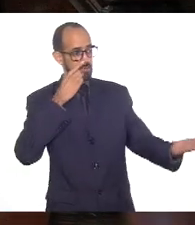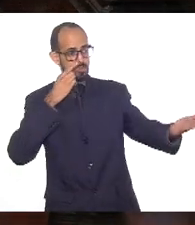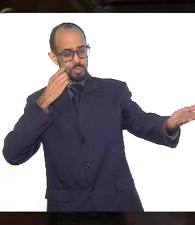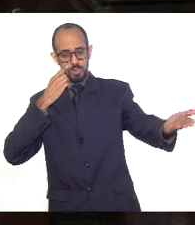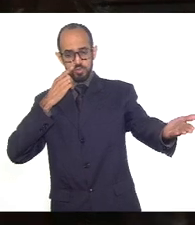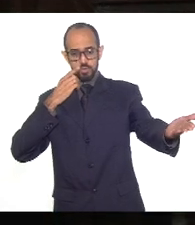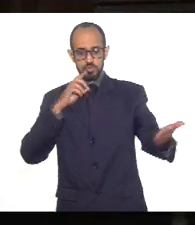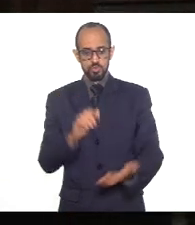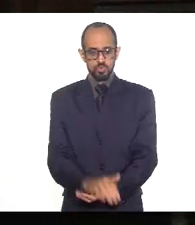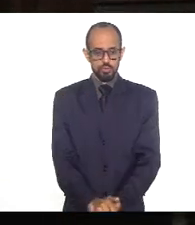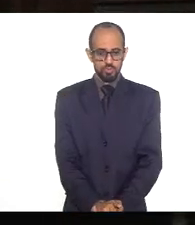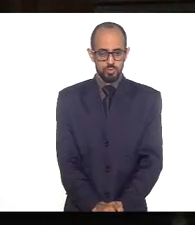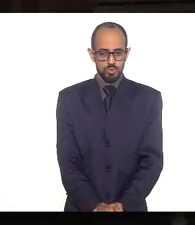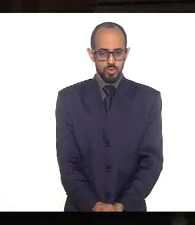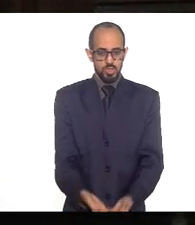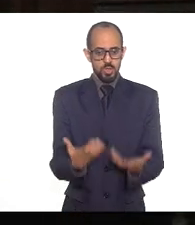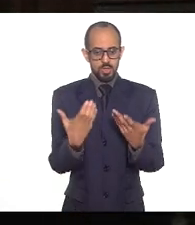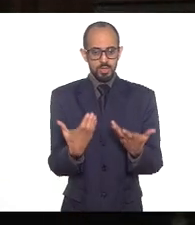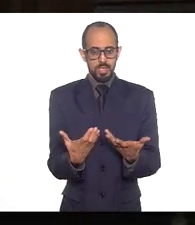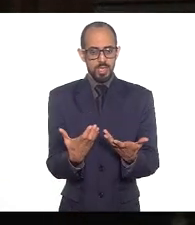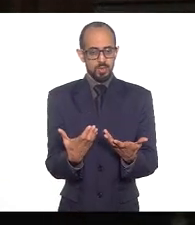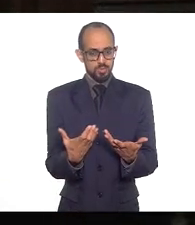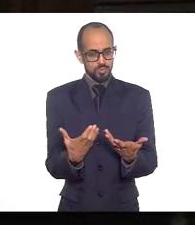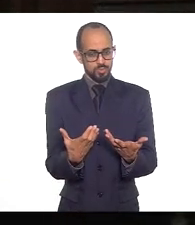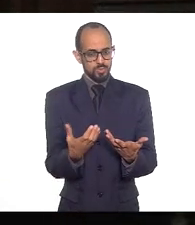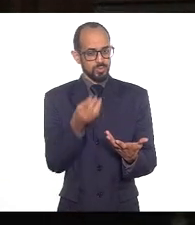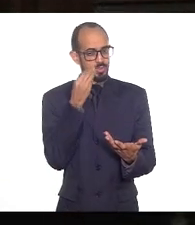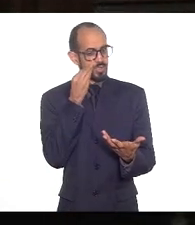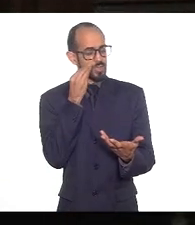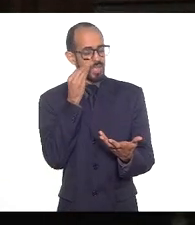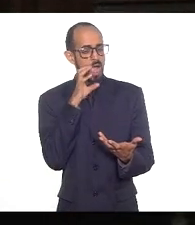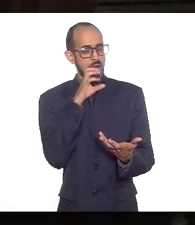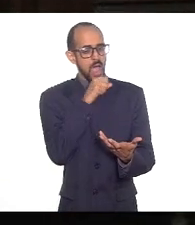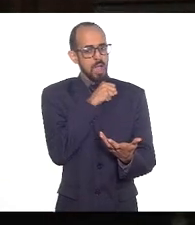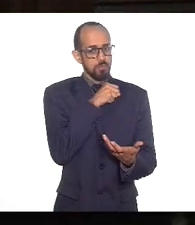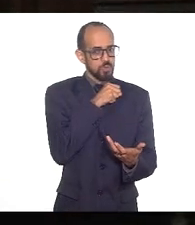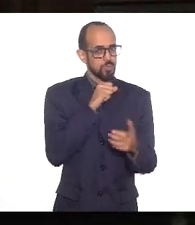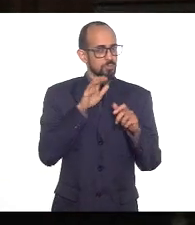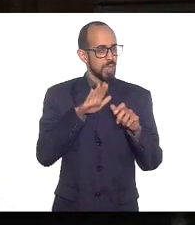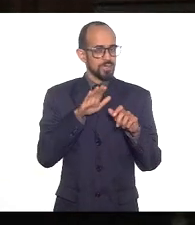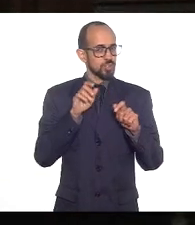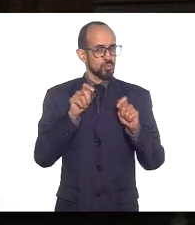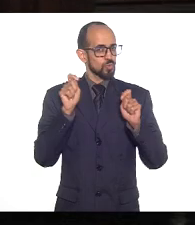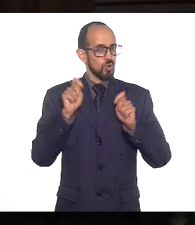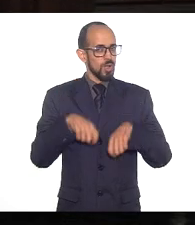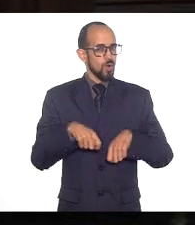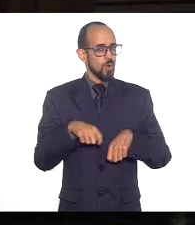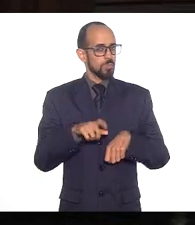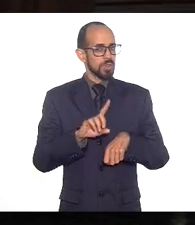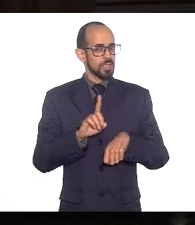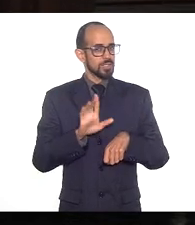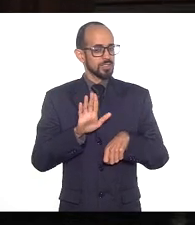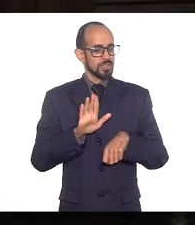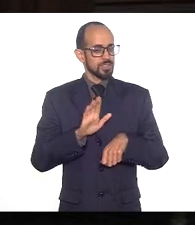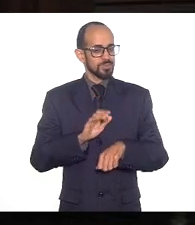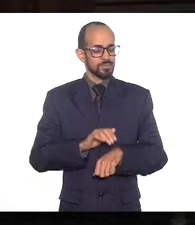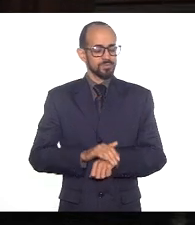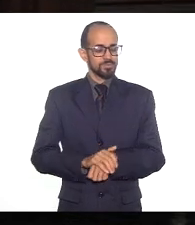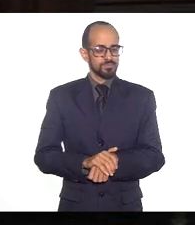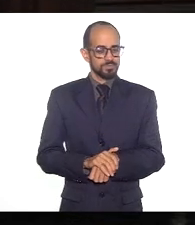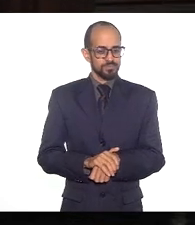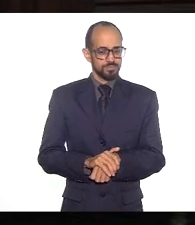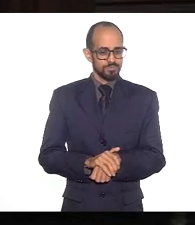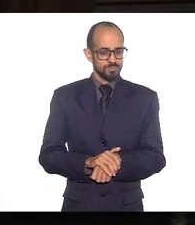deputados eu queria te eu vou tentar ser rápido mas eu não tenho competência para isso mas vamos lá tenha pressa